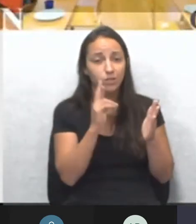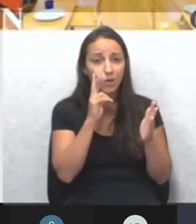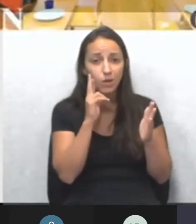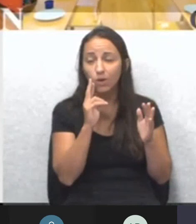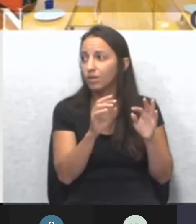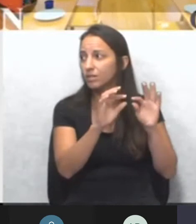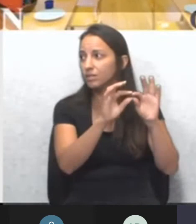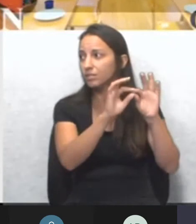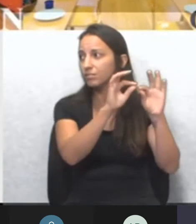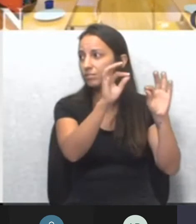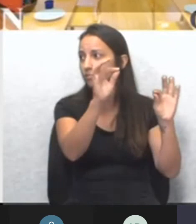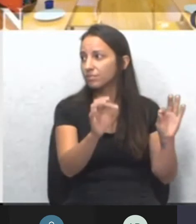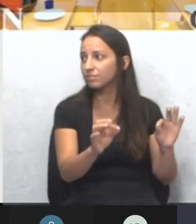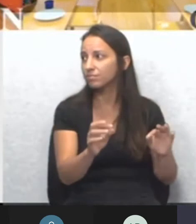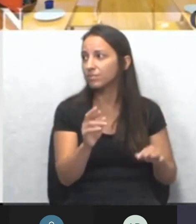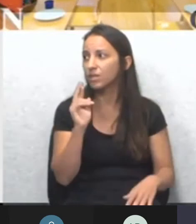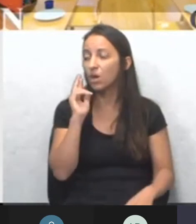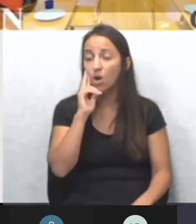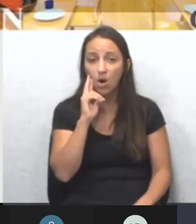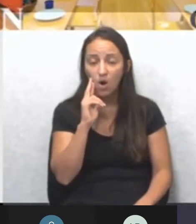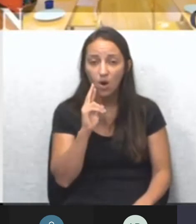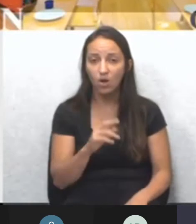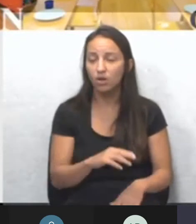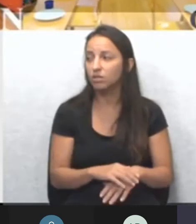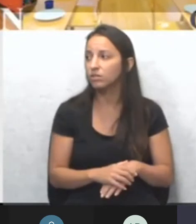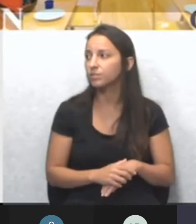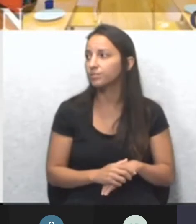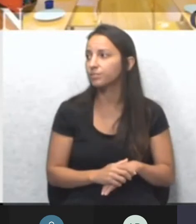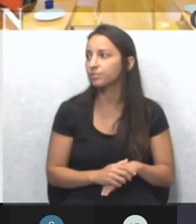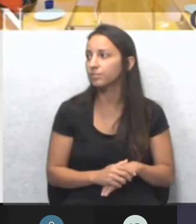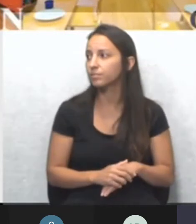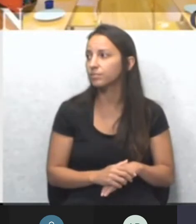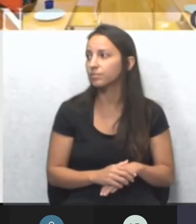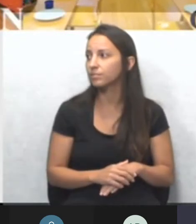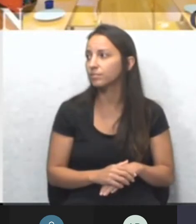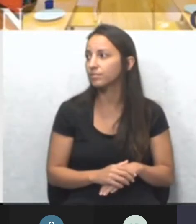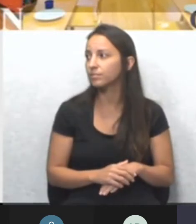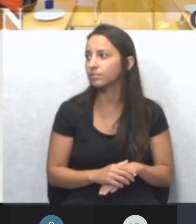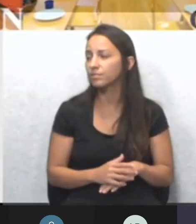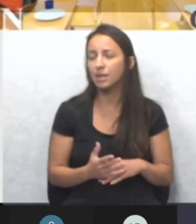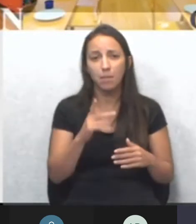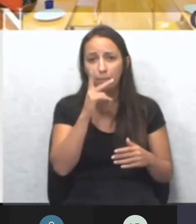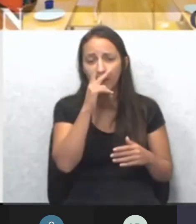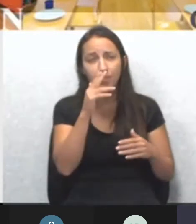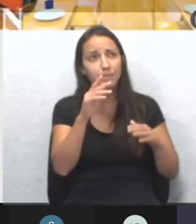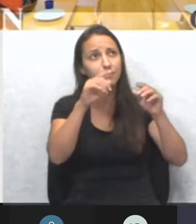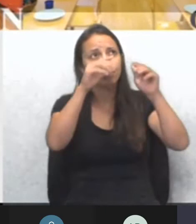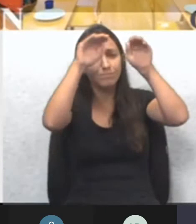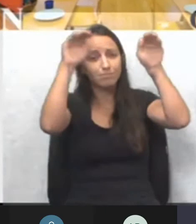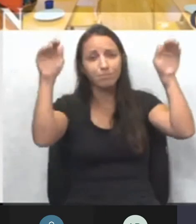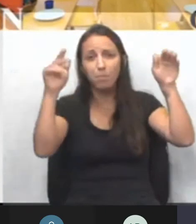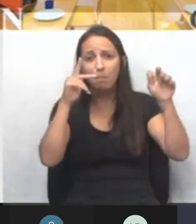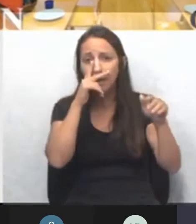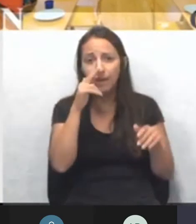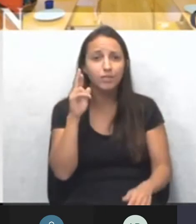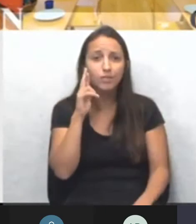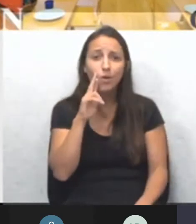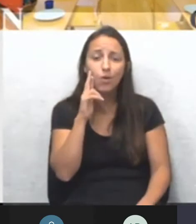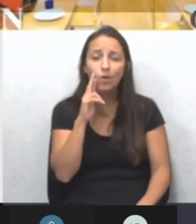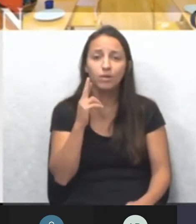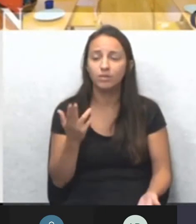pela reflexão, né, da luz aqui passando pelas cortinas, até o teto dá a impressão de ser rosa,